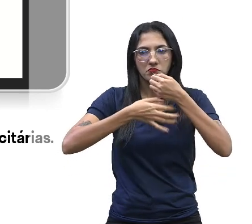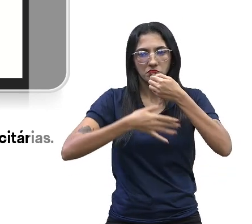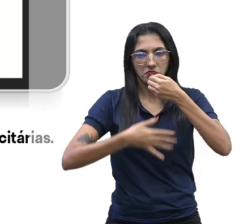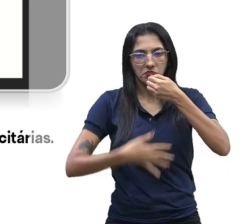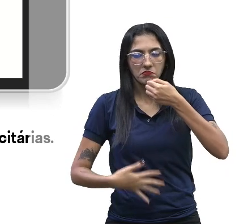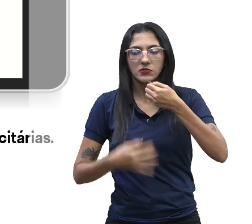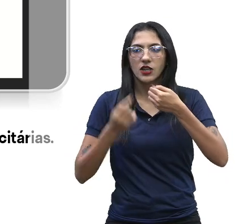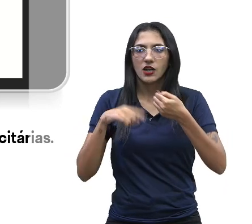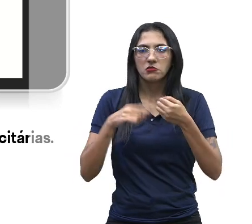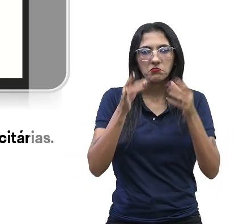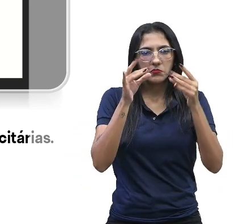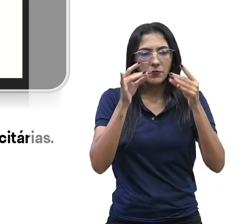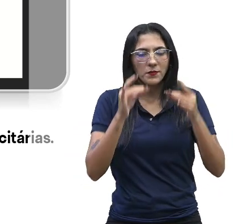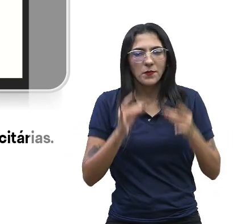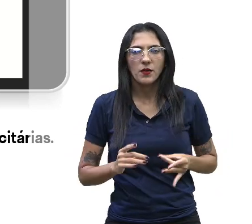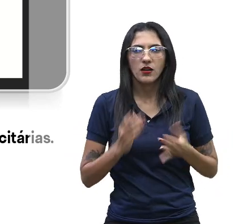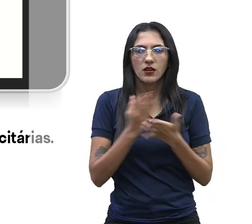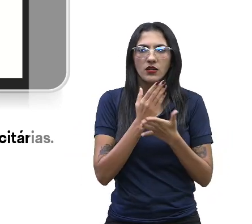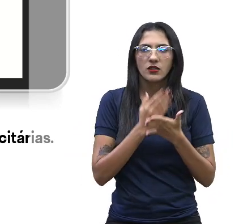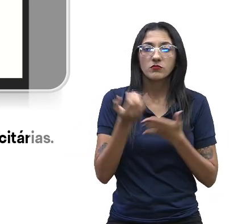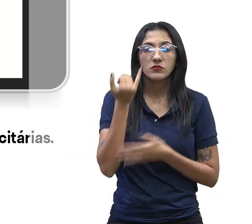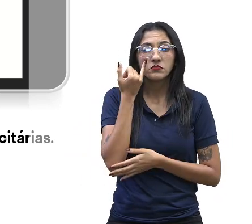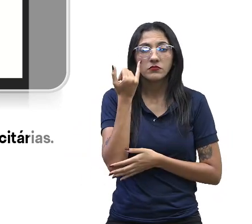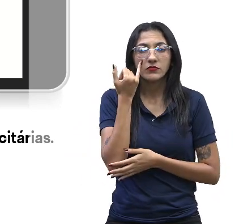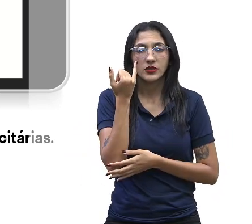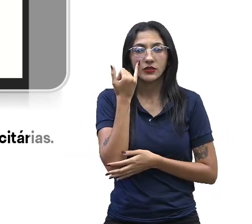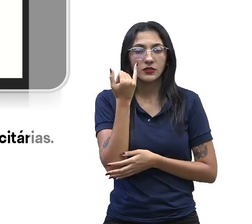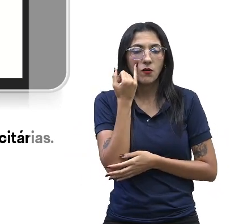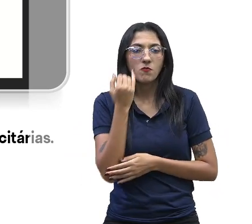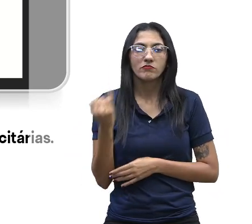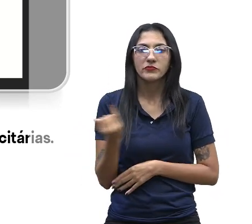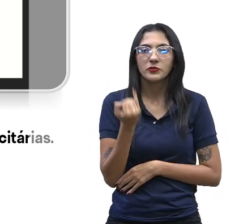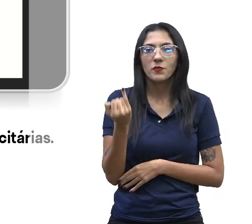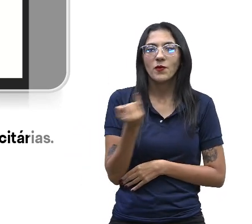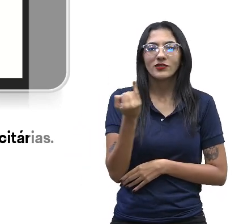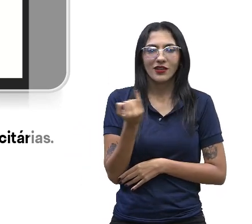traz algumas informações importantes, bem